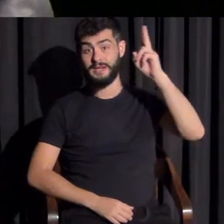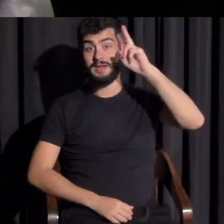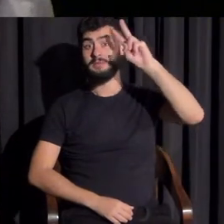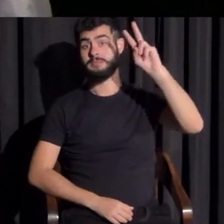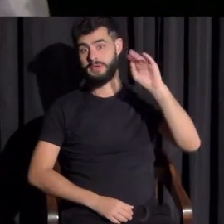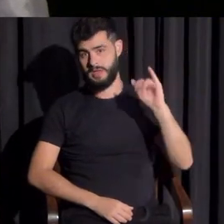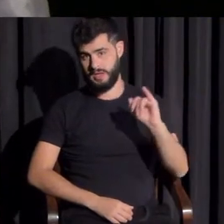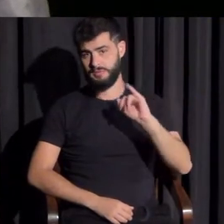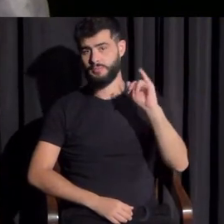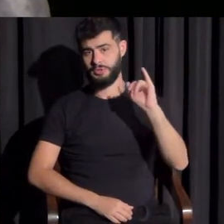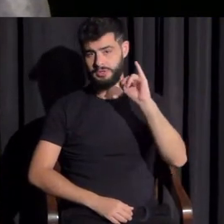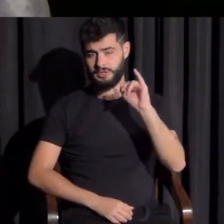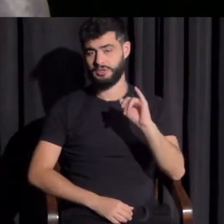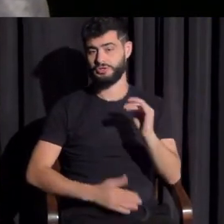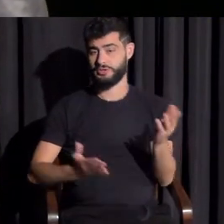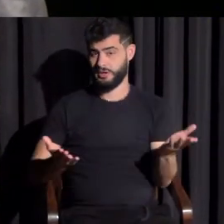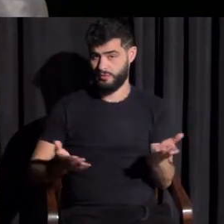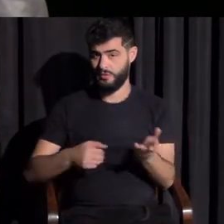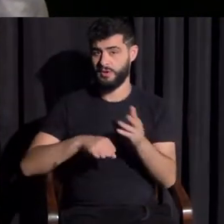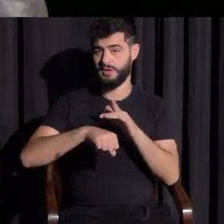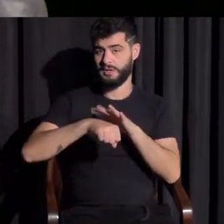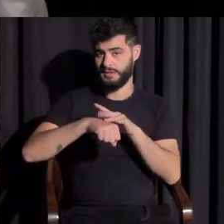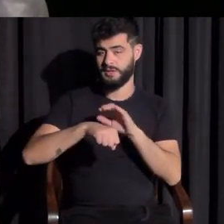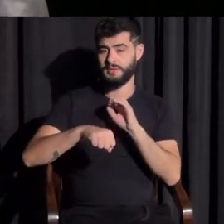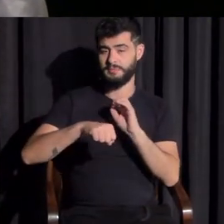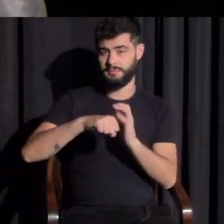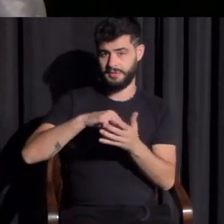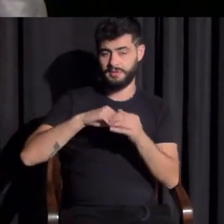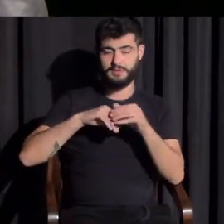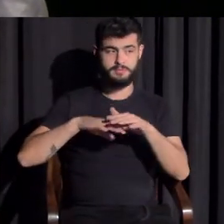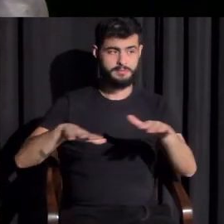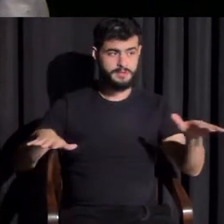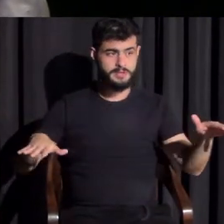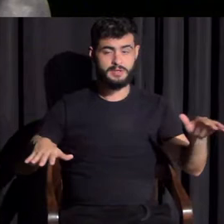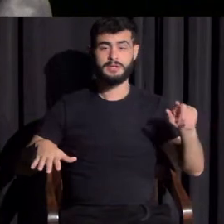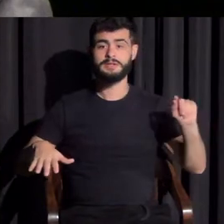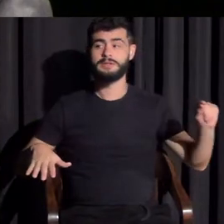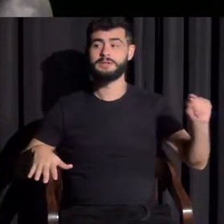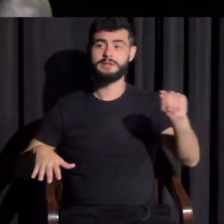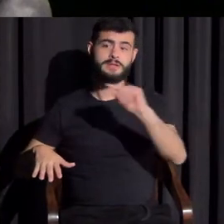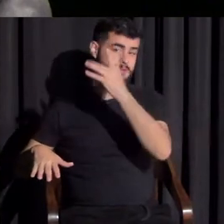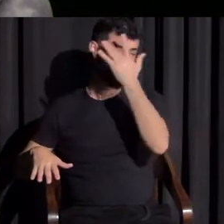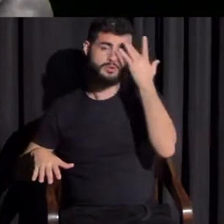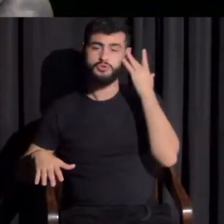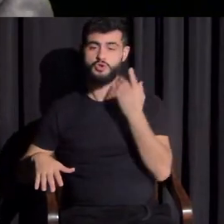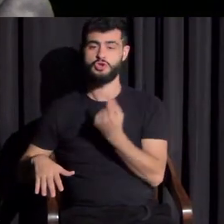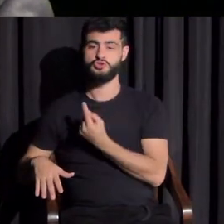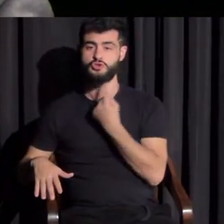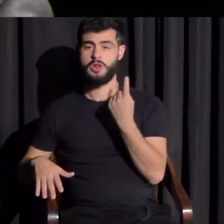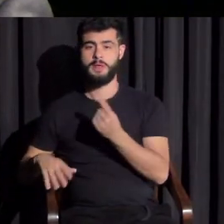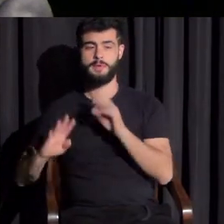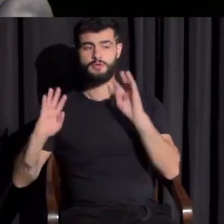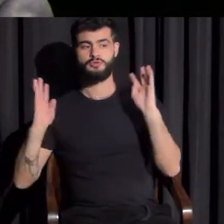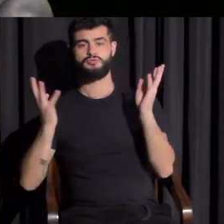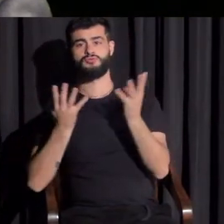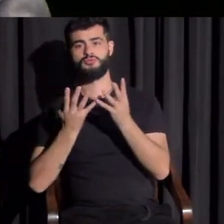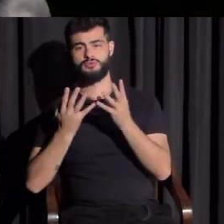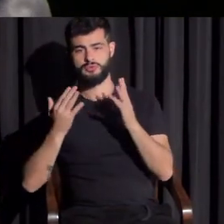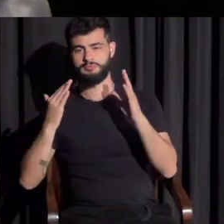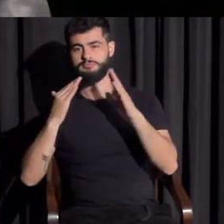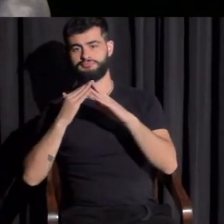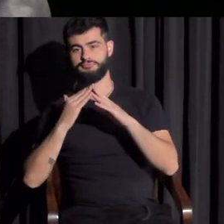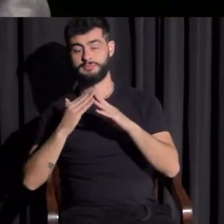pandemia, né, que nós necessitamos fazer isolamento, as instituições educacionais também